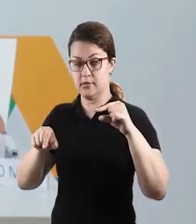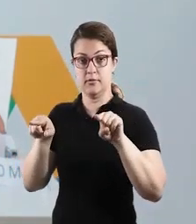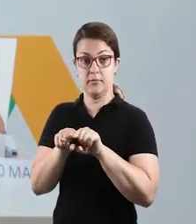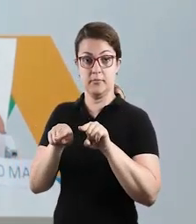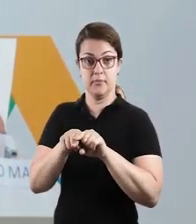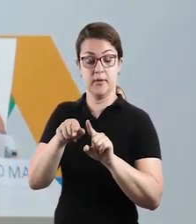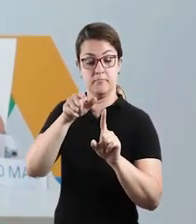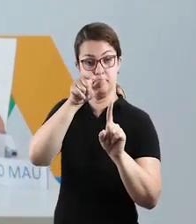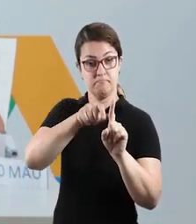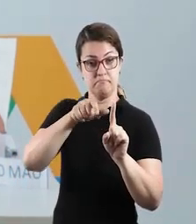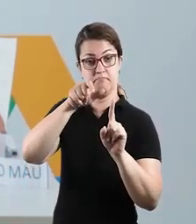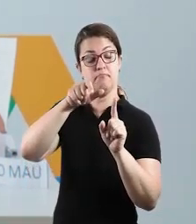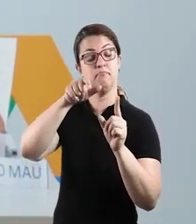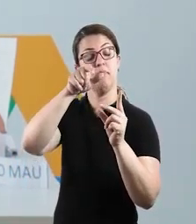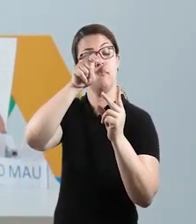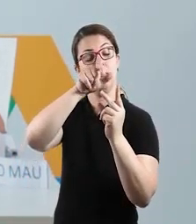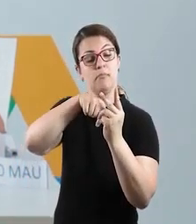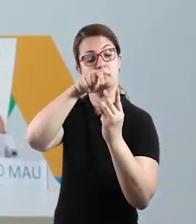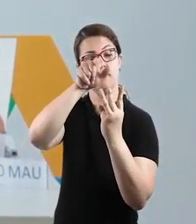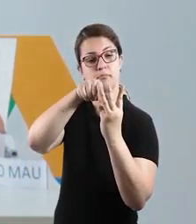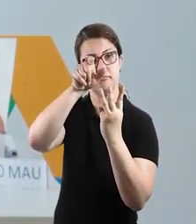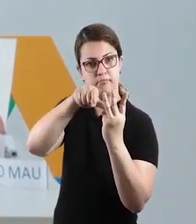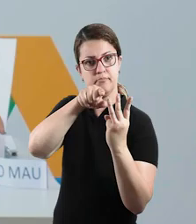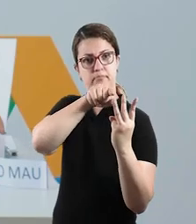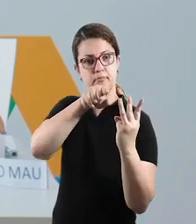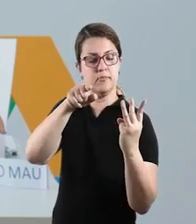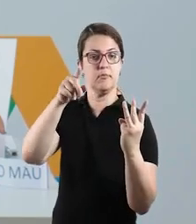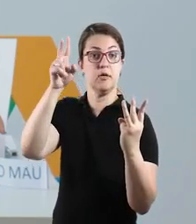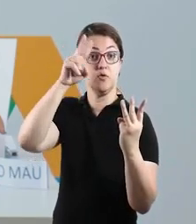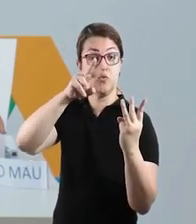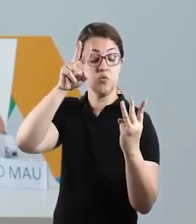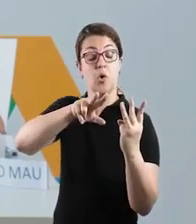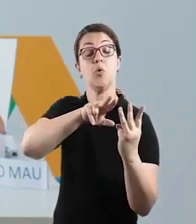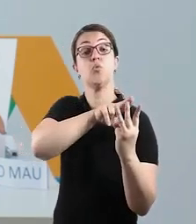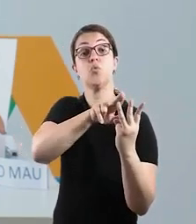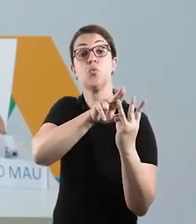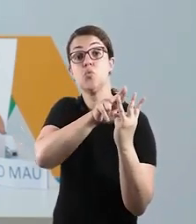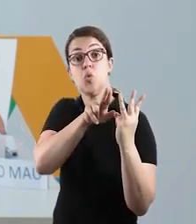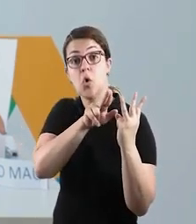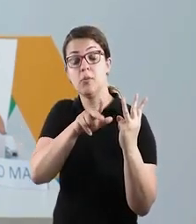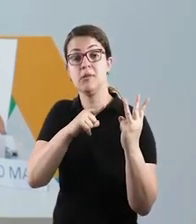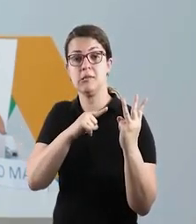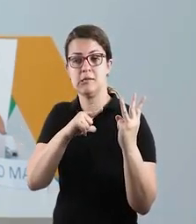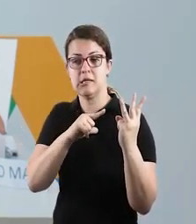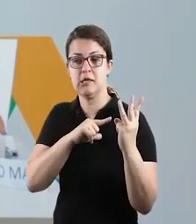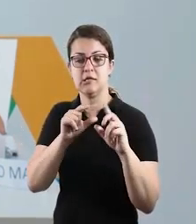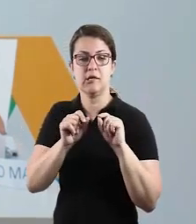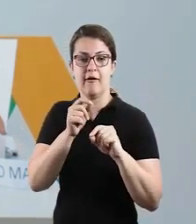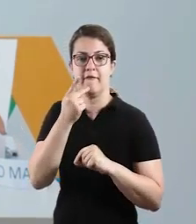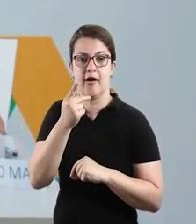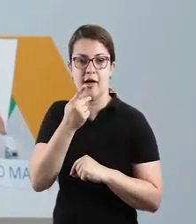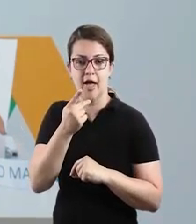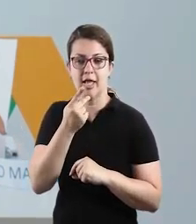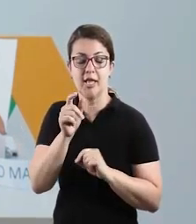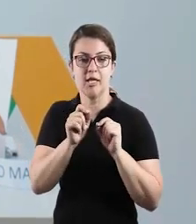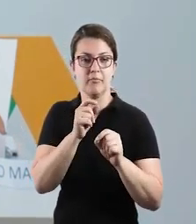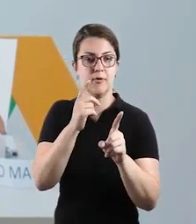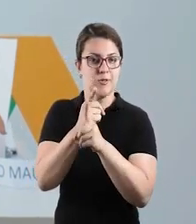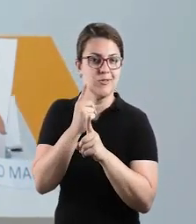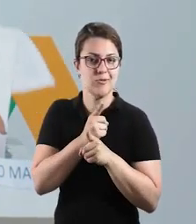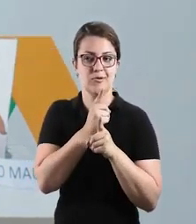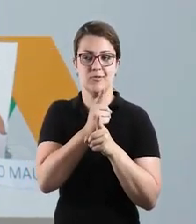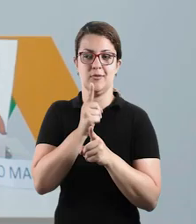dos personagens, algumas falas dos personagens para vocês adivinharem quem é o personagem, tá bem interessante, tá?